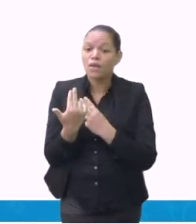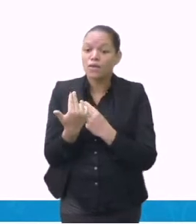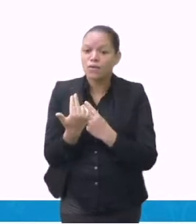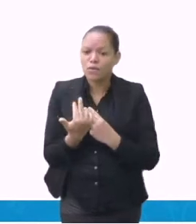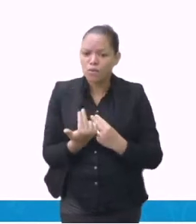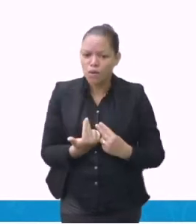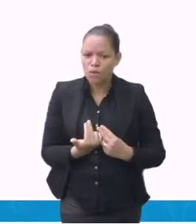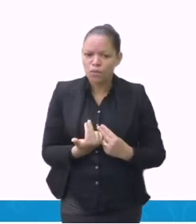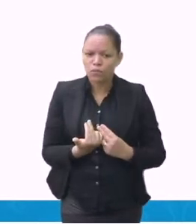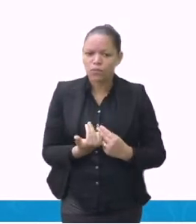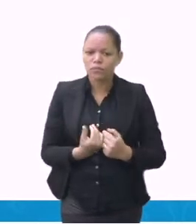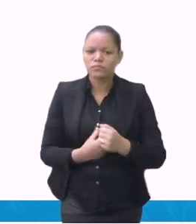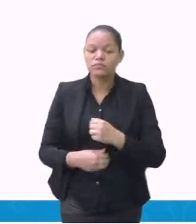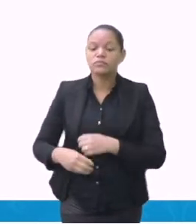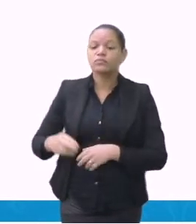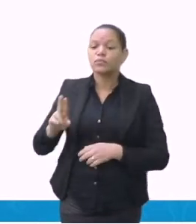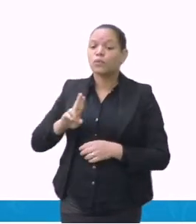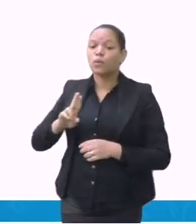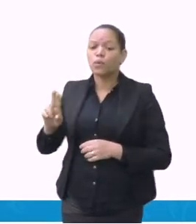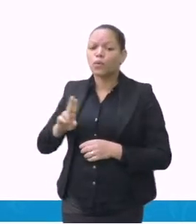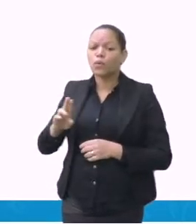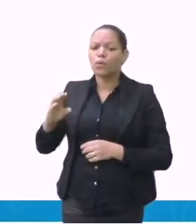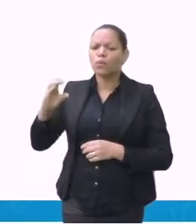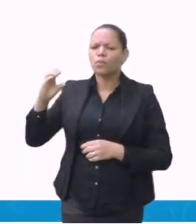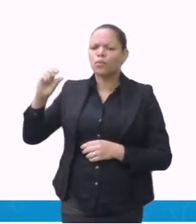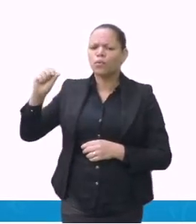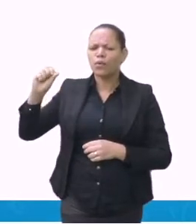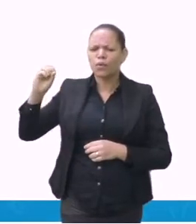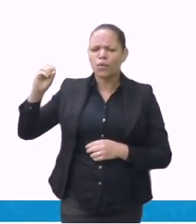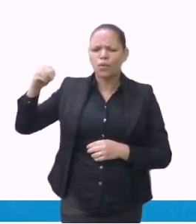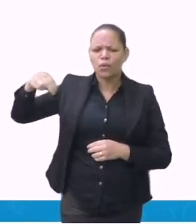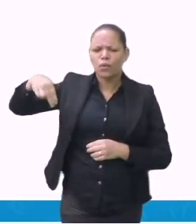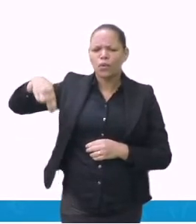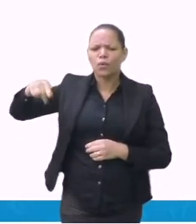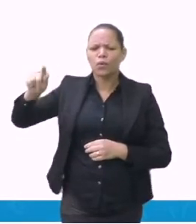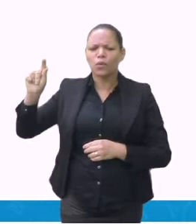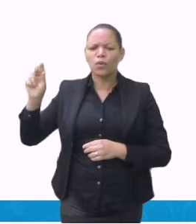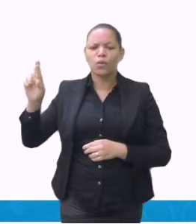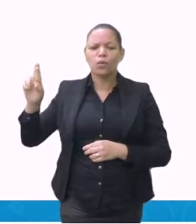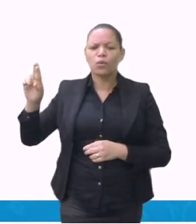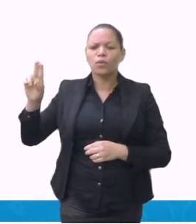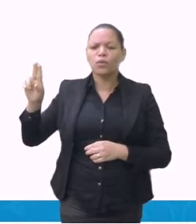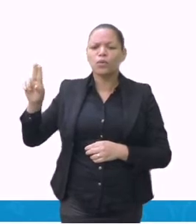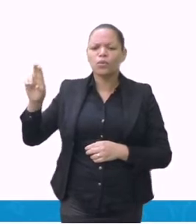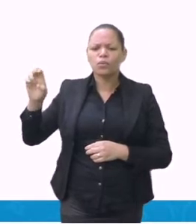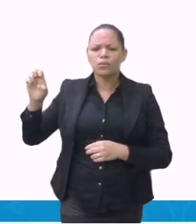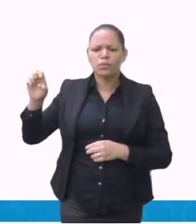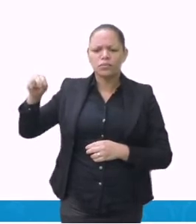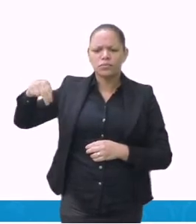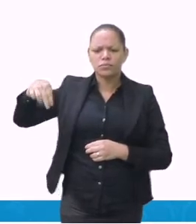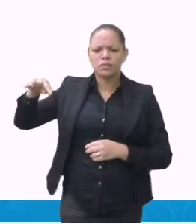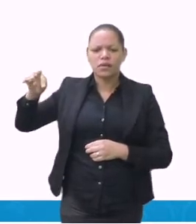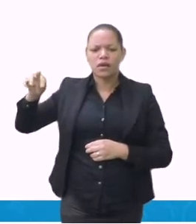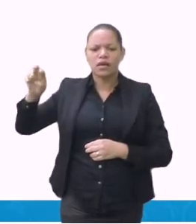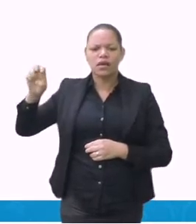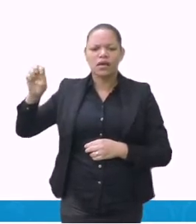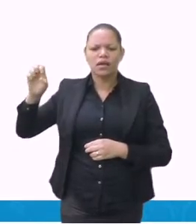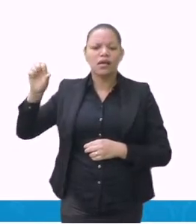Congruentes e uma linha reta infinita em apenas uma